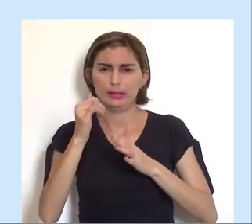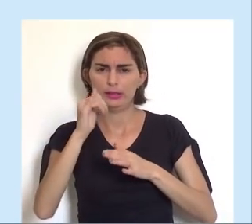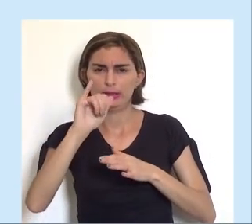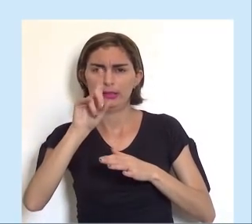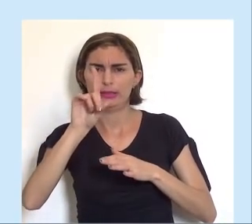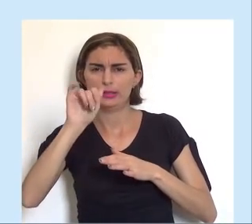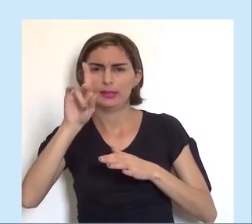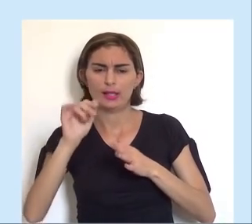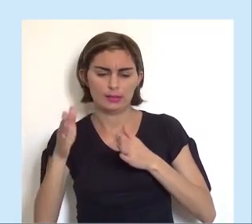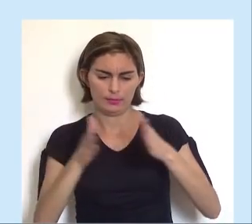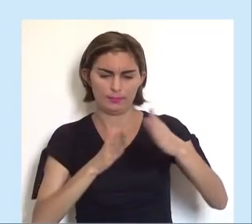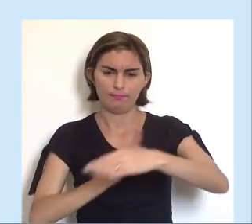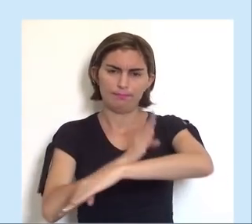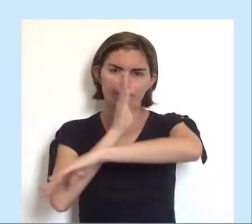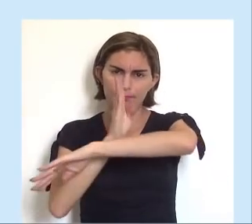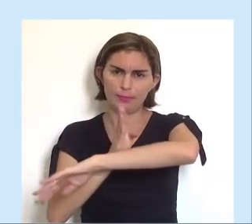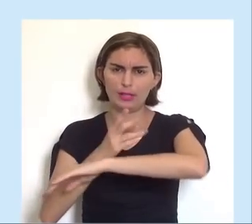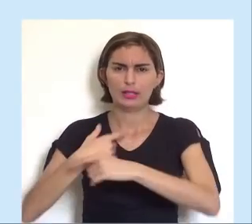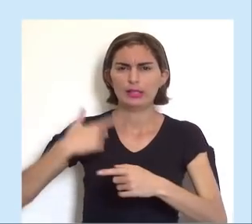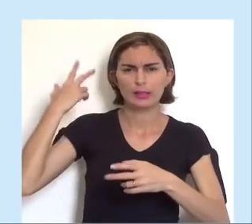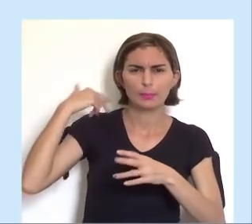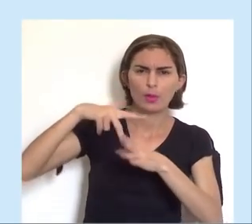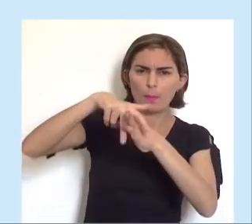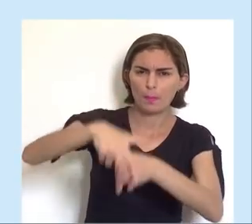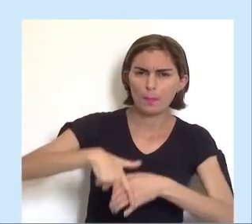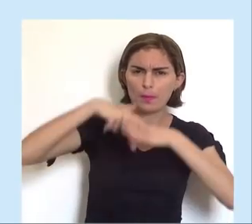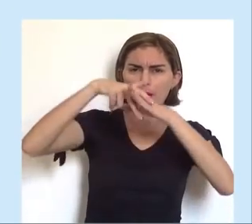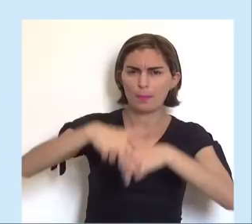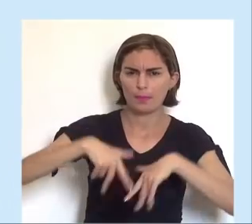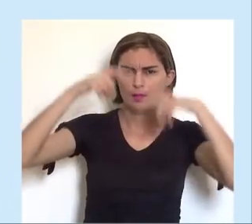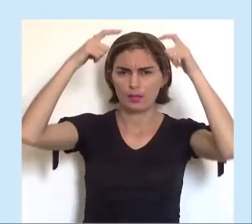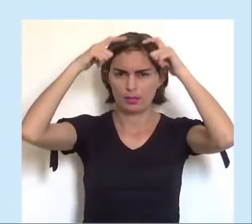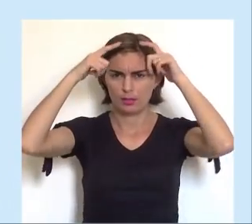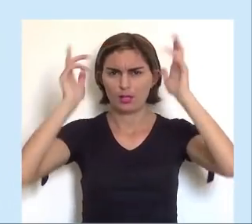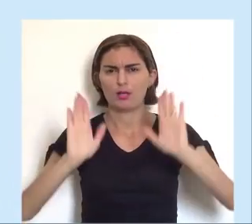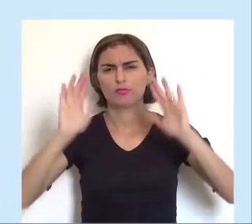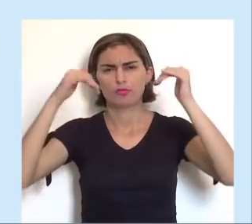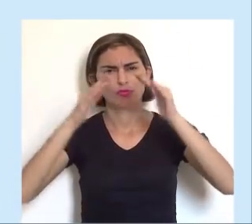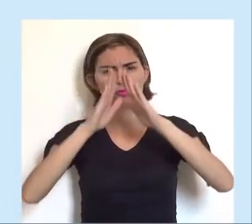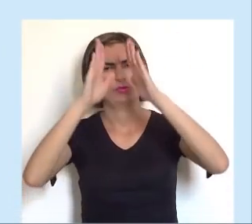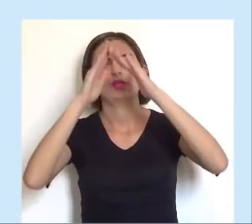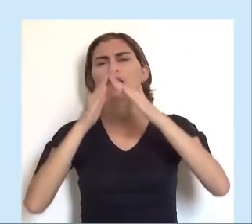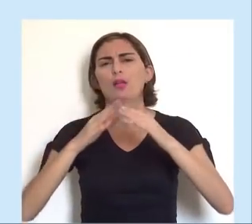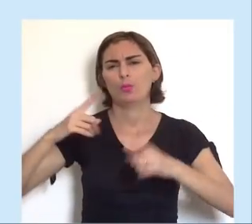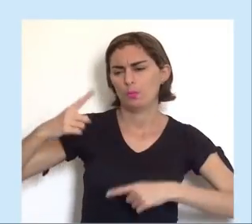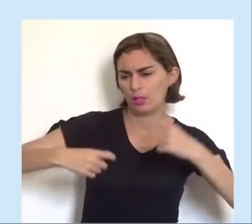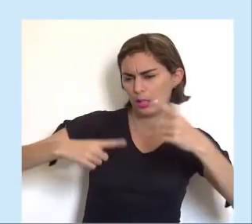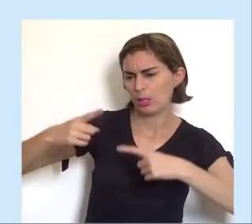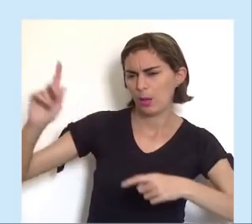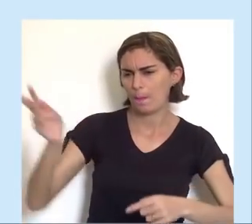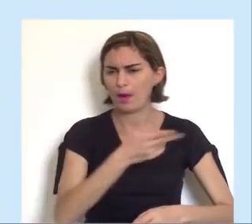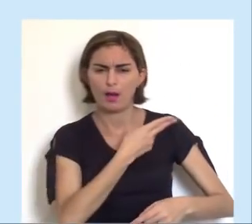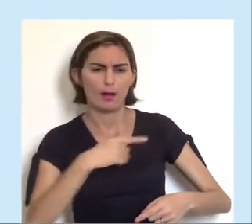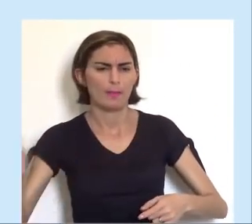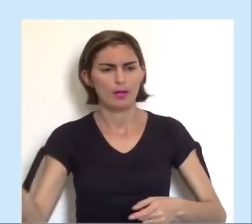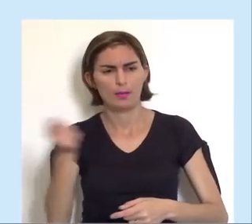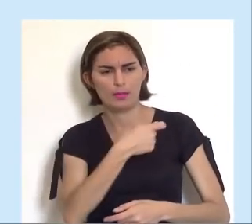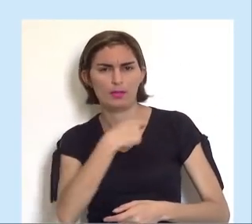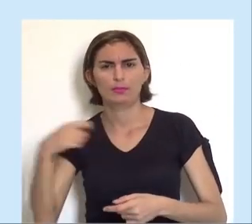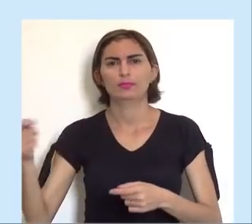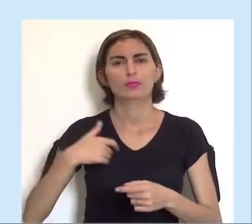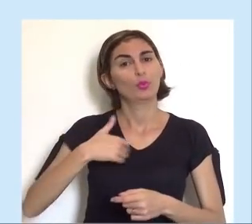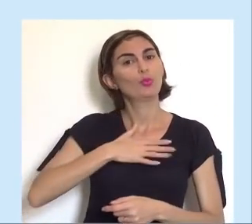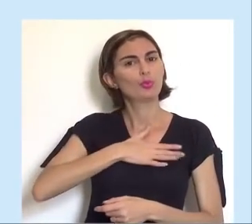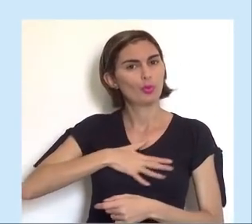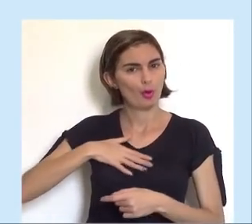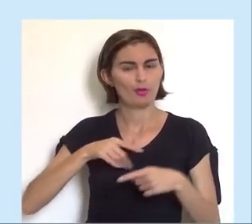aí, a época dos cavaleiros, príncipes, princesas, castelos, brigas de espada, enfim. Eu gosto disso daí.